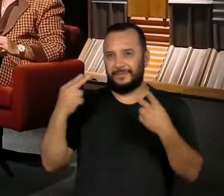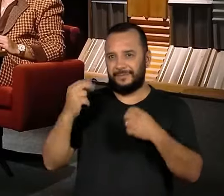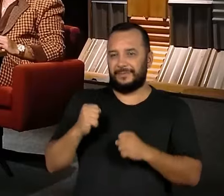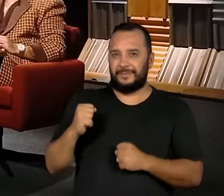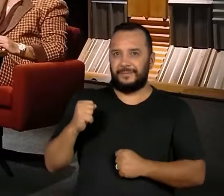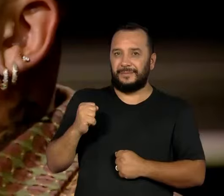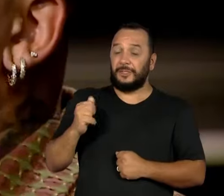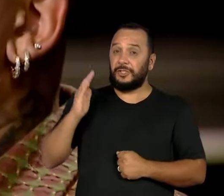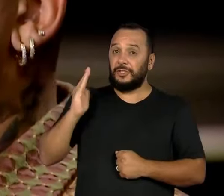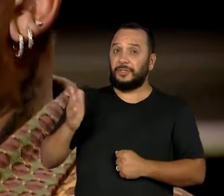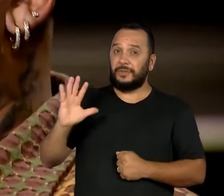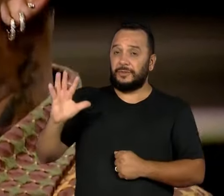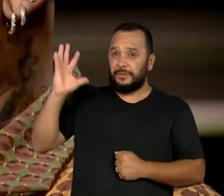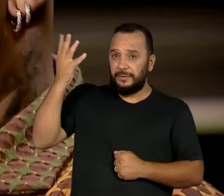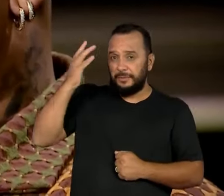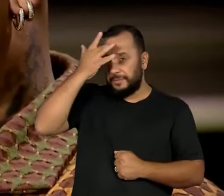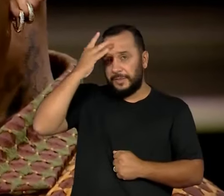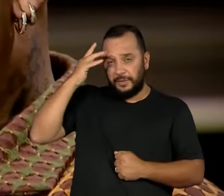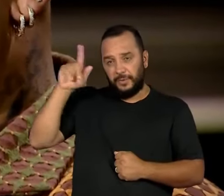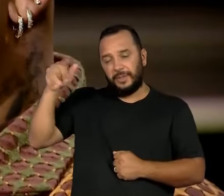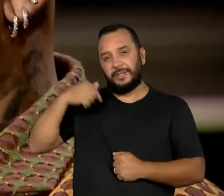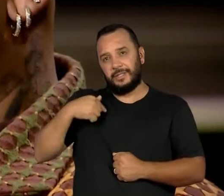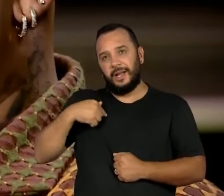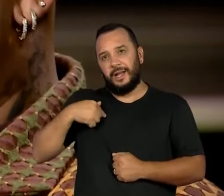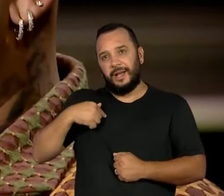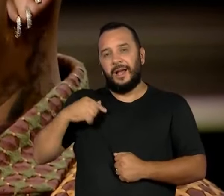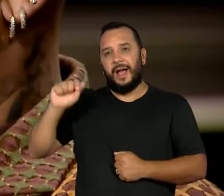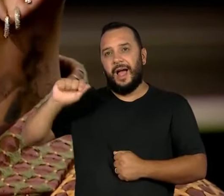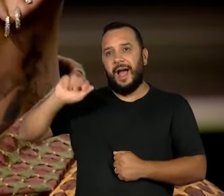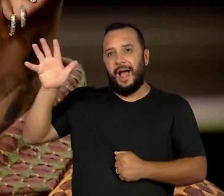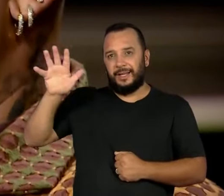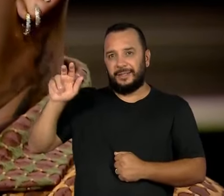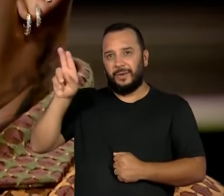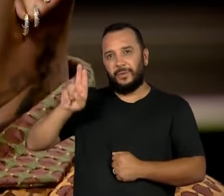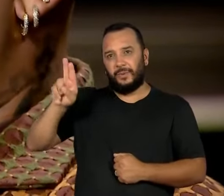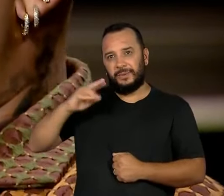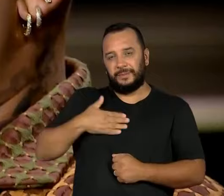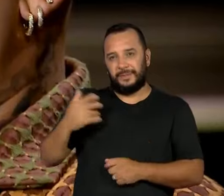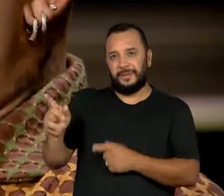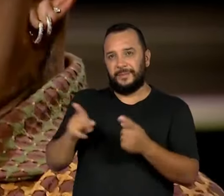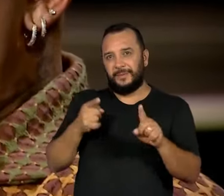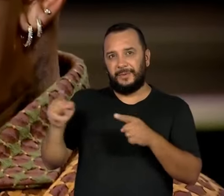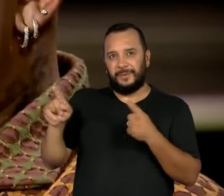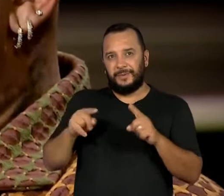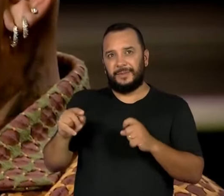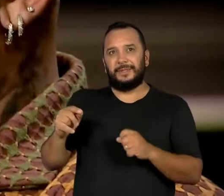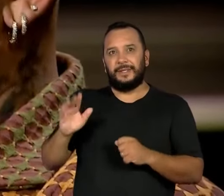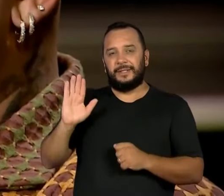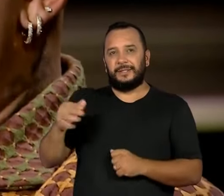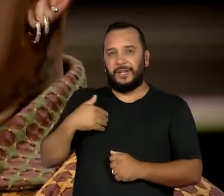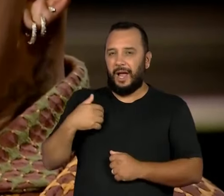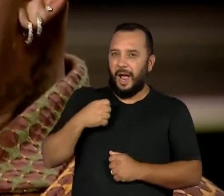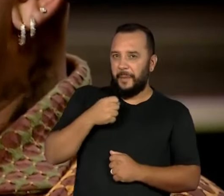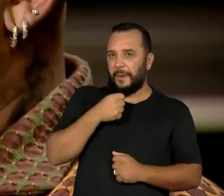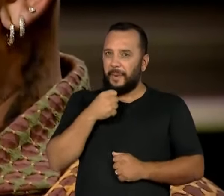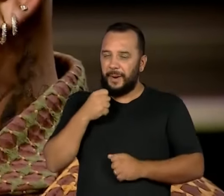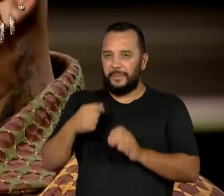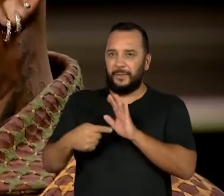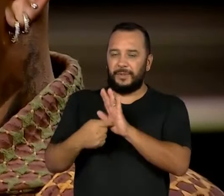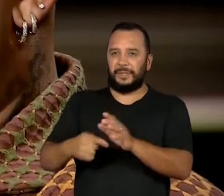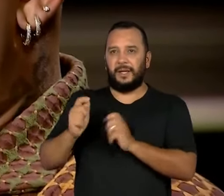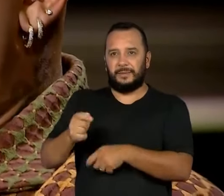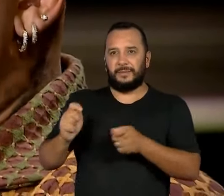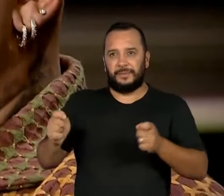já aconteceu bastante artistas asiáticos que usam as minhas músicas para para ser caloro ou para apresentar a banda o